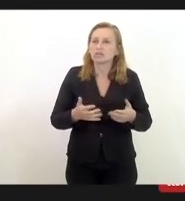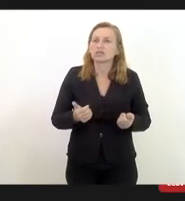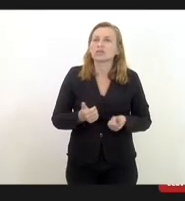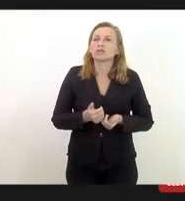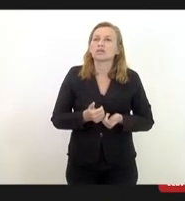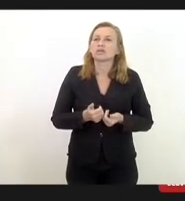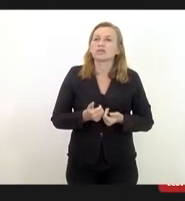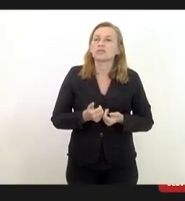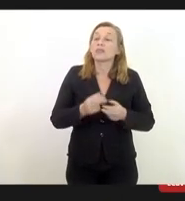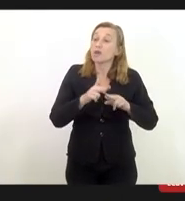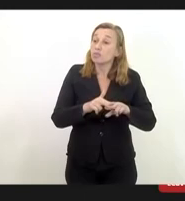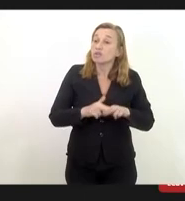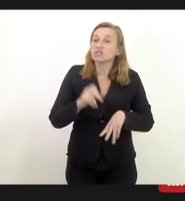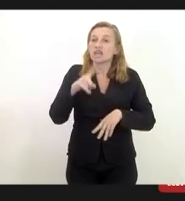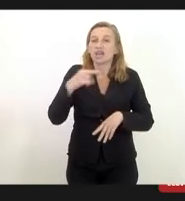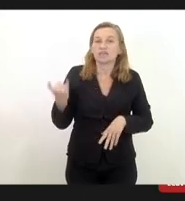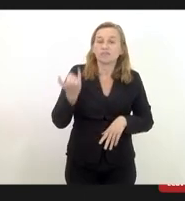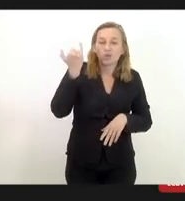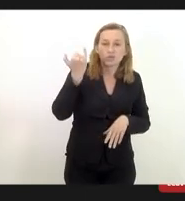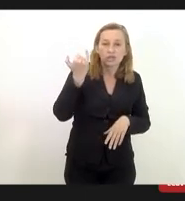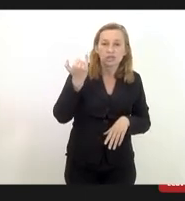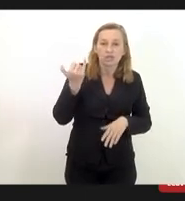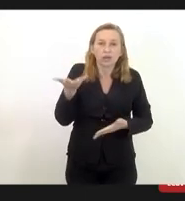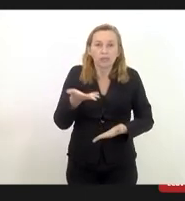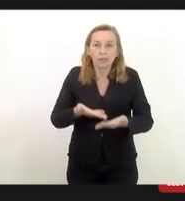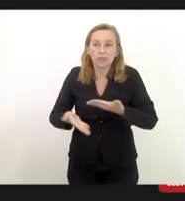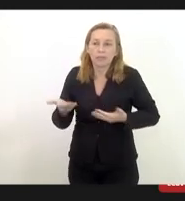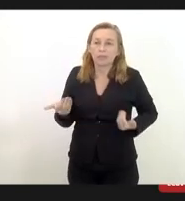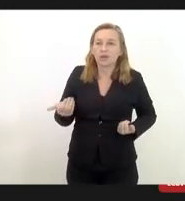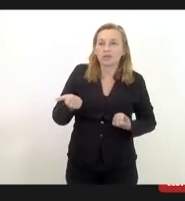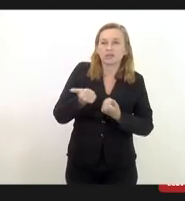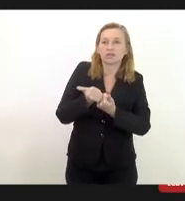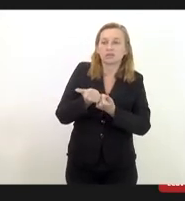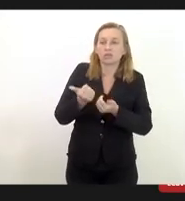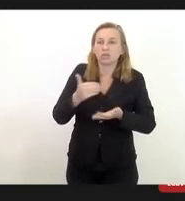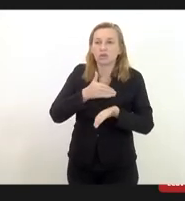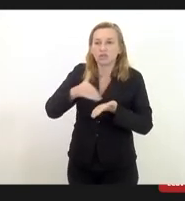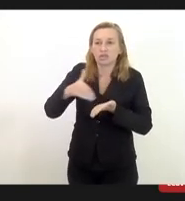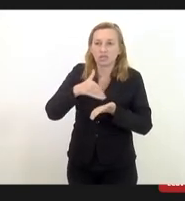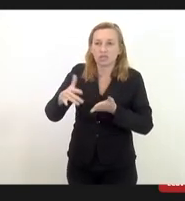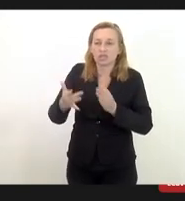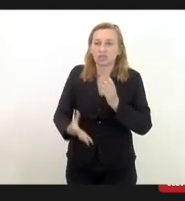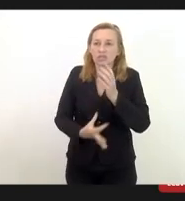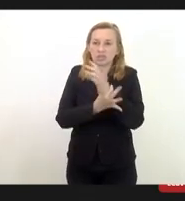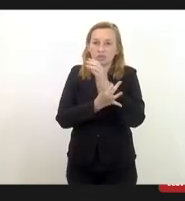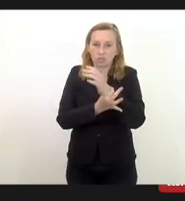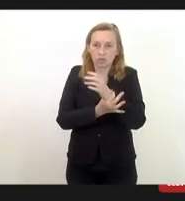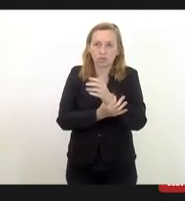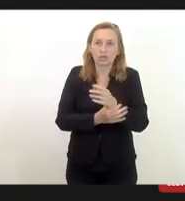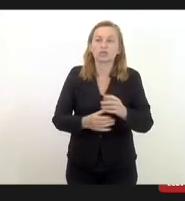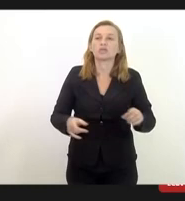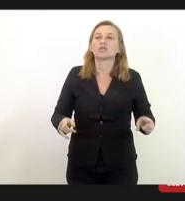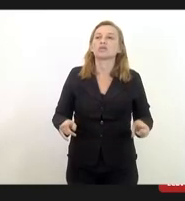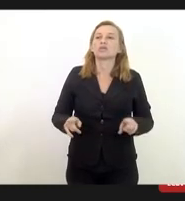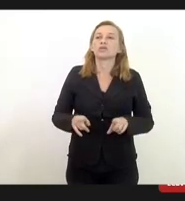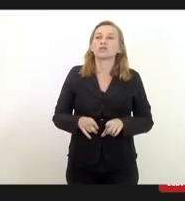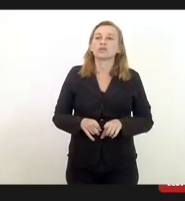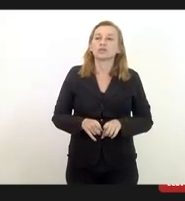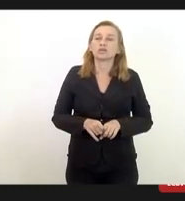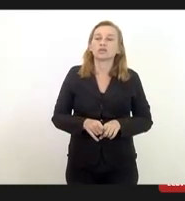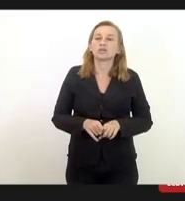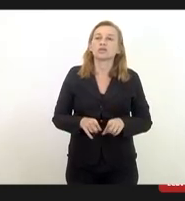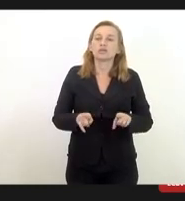o conflito armado, por isso que é importante uma parceria com a Secretaria de Segurança, o conflito armado